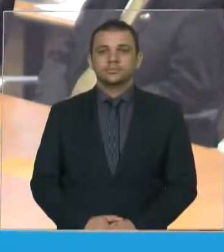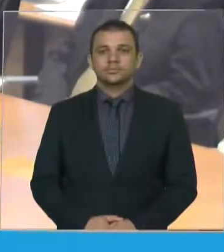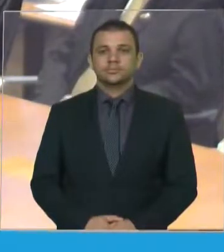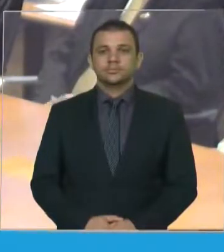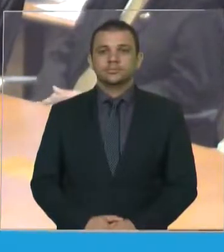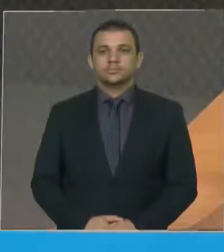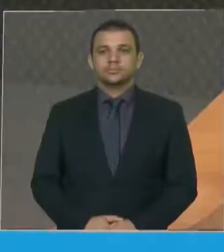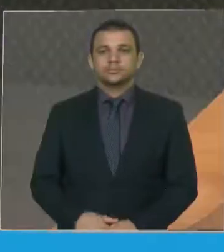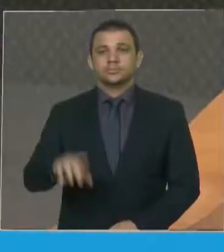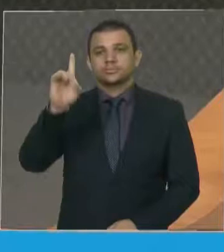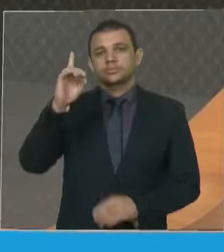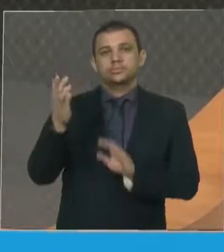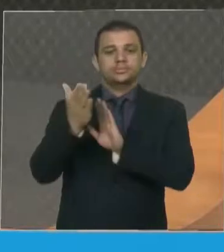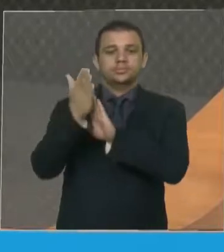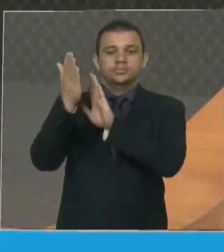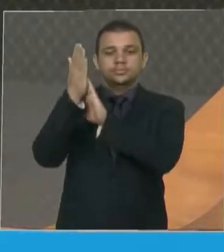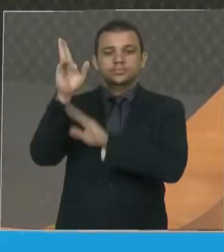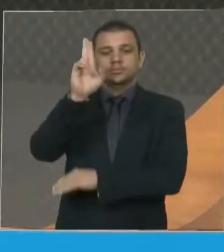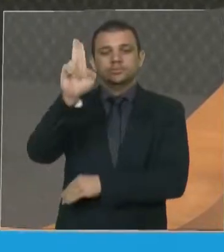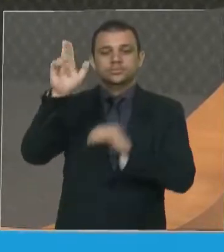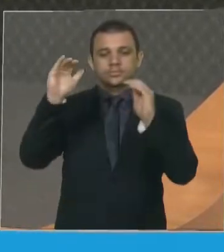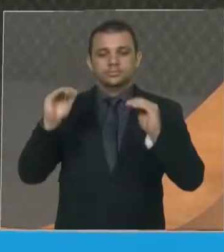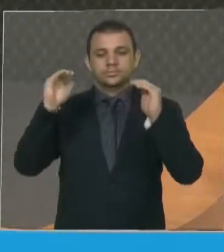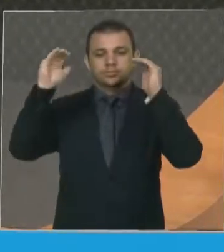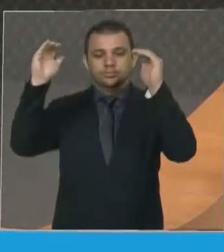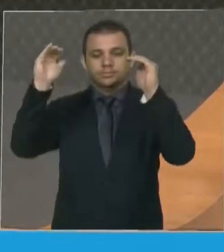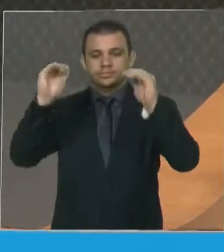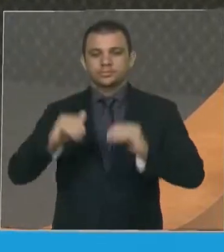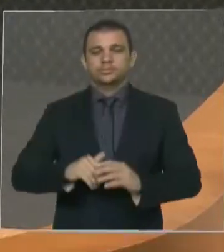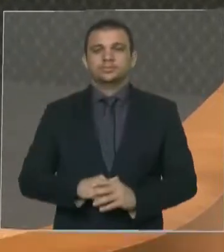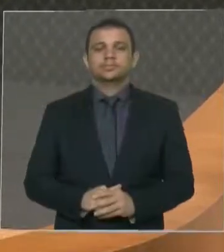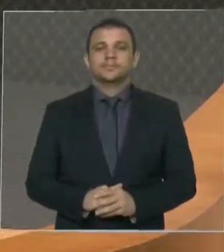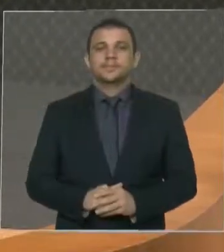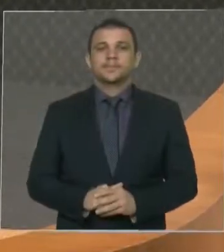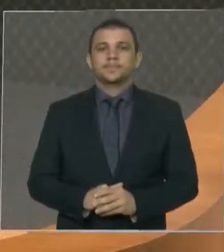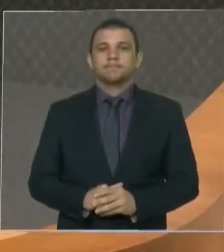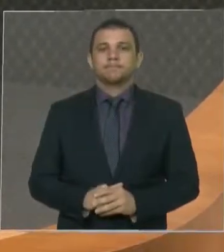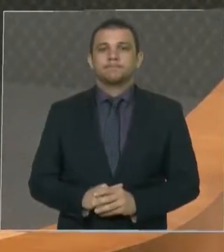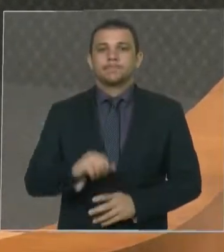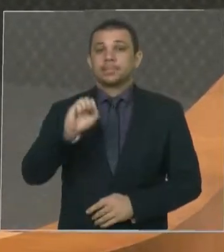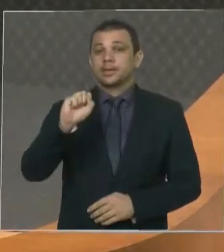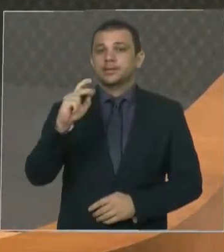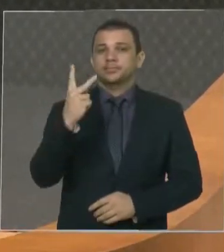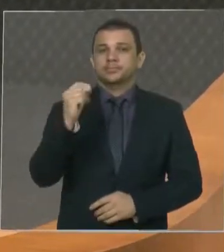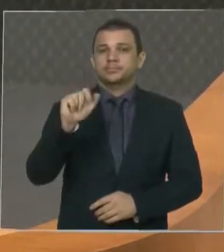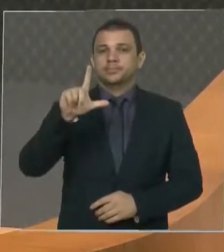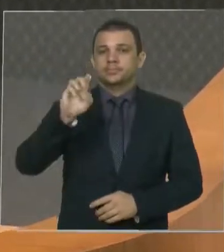Deus seja louvado, o nome do Senhor exaltado. Shalom.